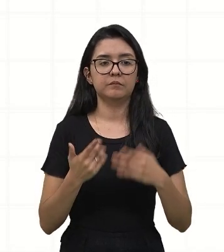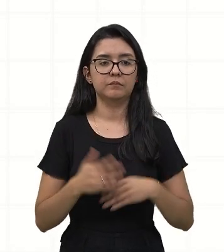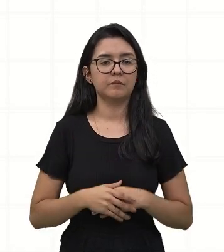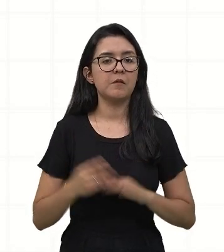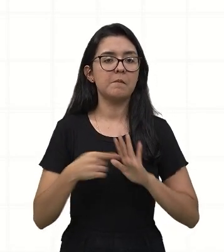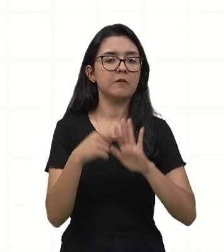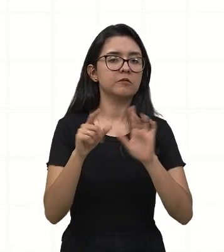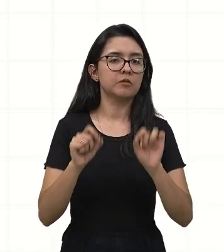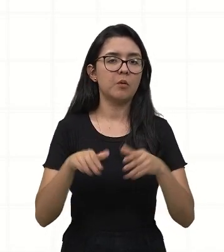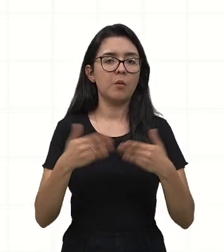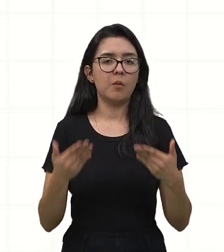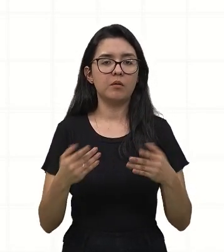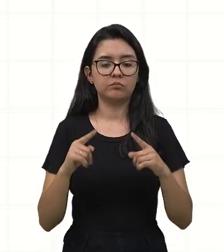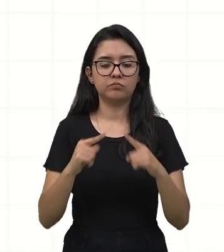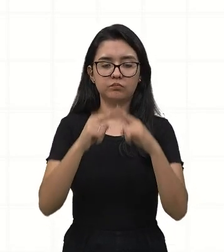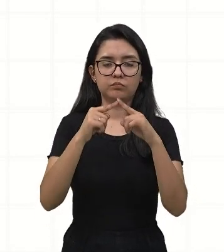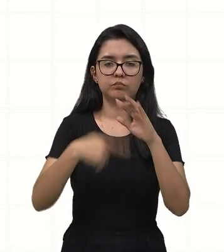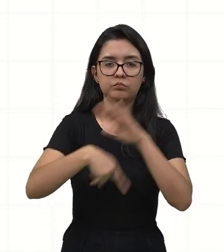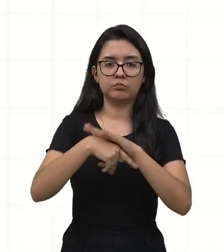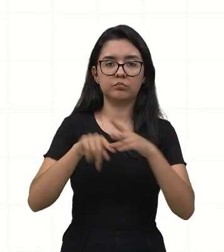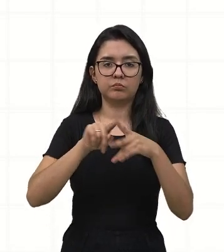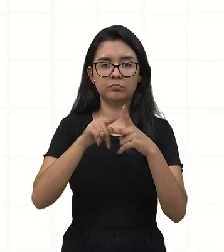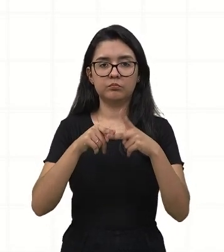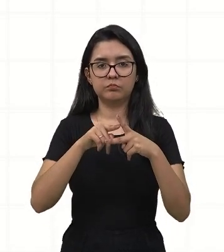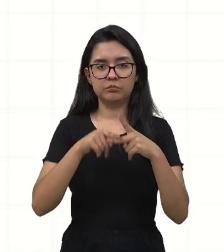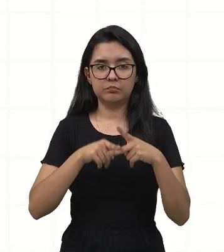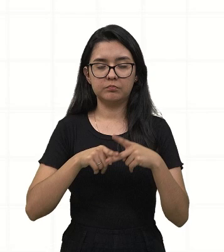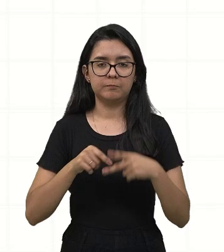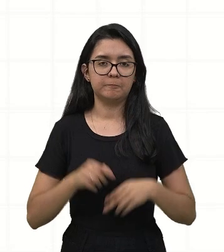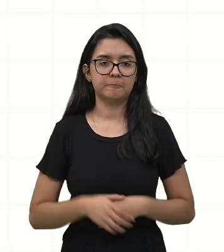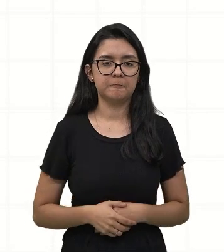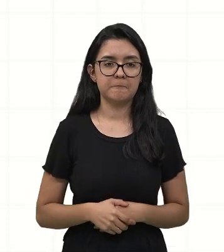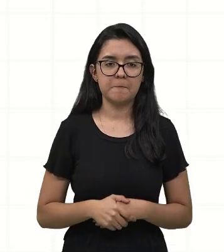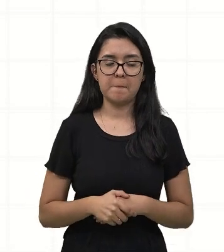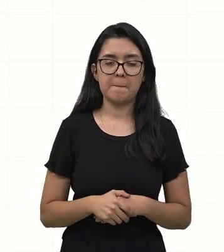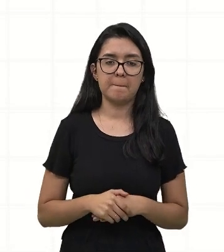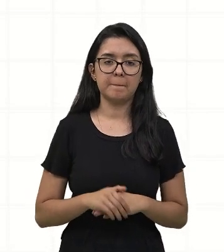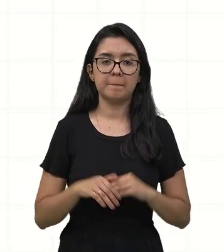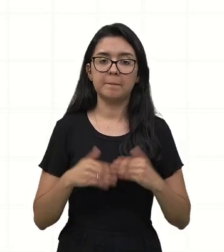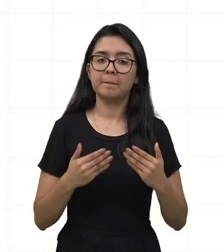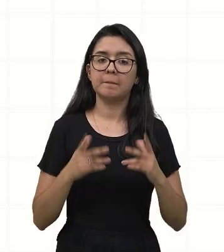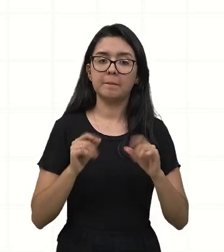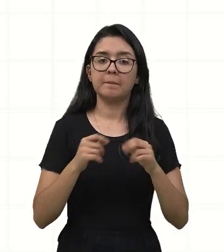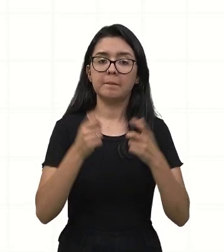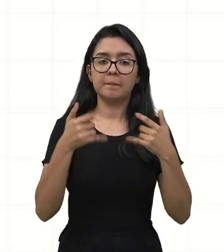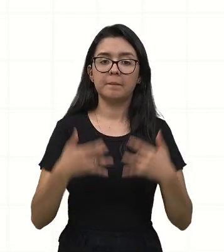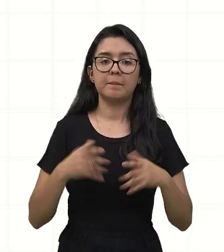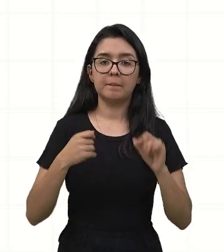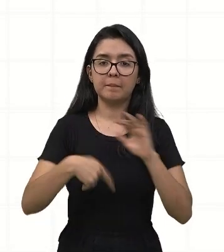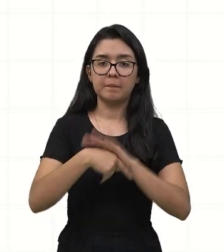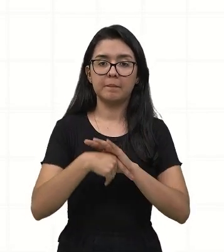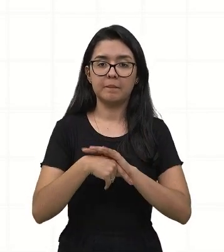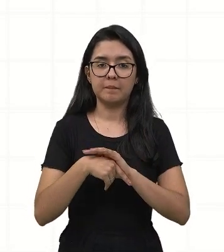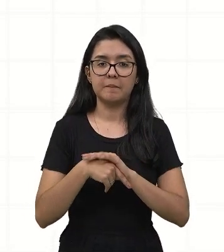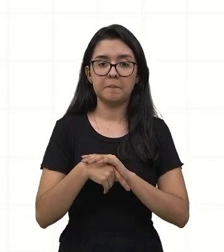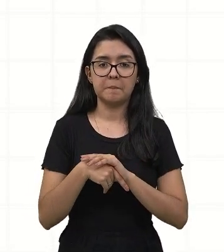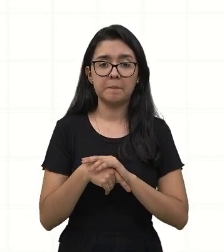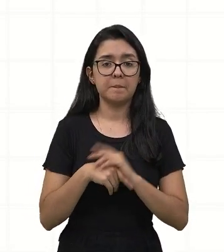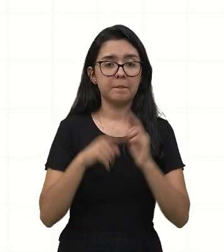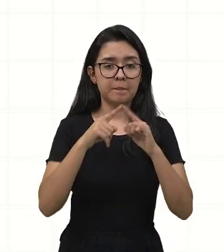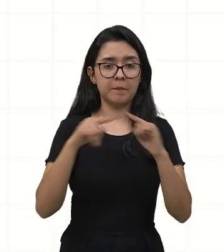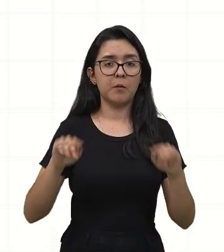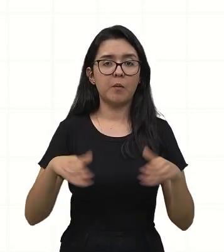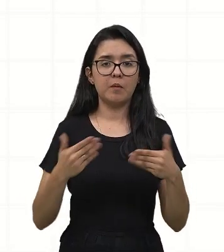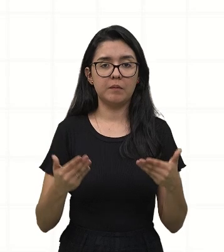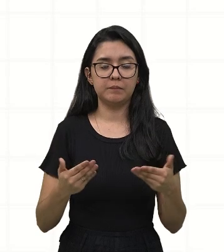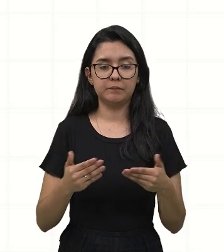indica qual é a abertura do ângulo que estamos considerando, tá bom? Então, quanto está falando aqui dessa abertura aqui, né? Os lados indicam qual é a